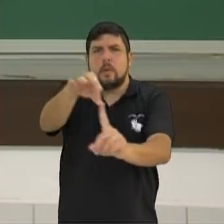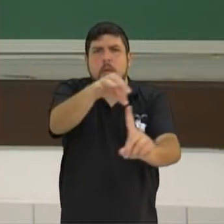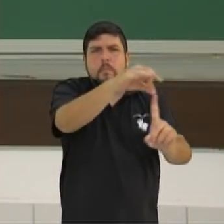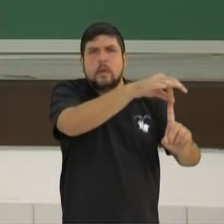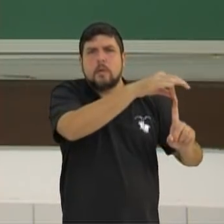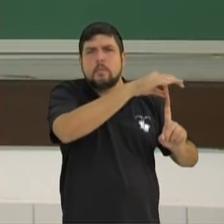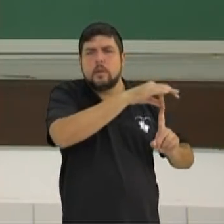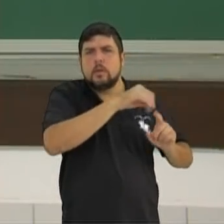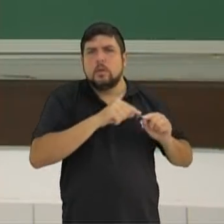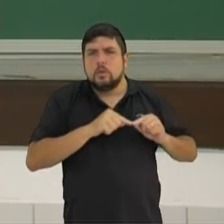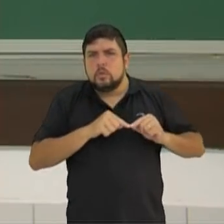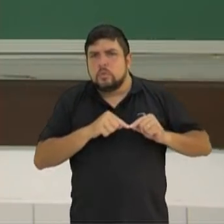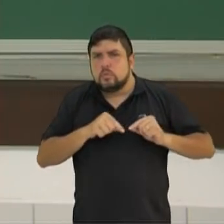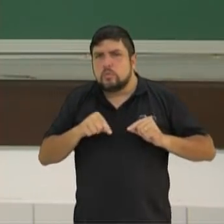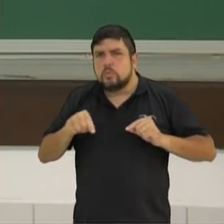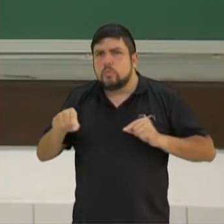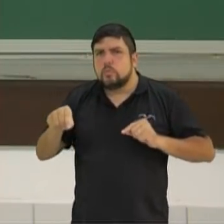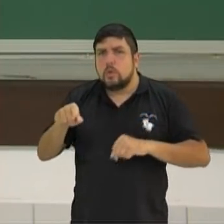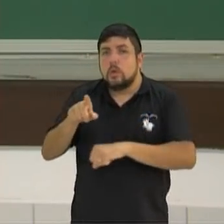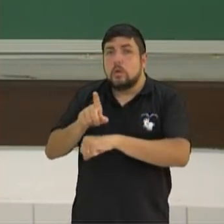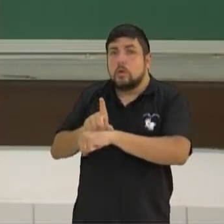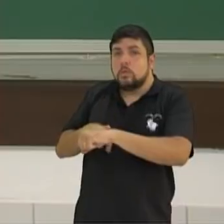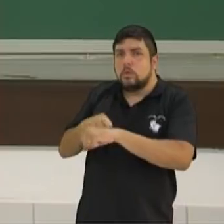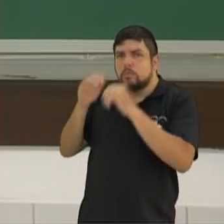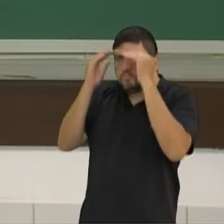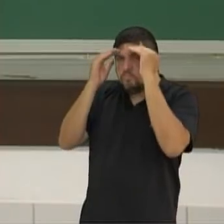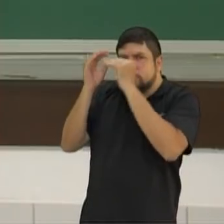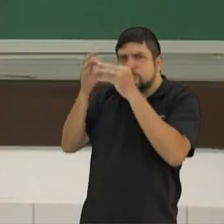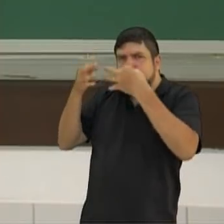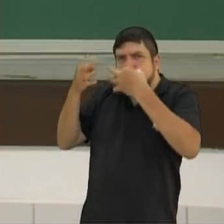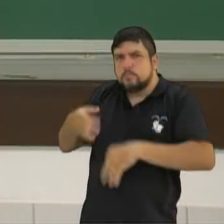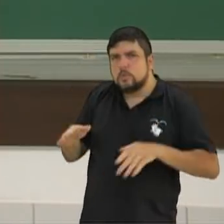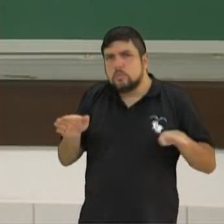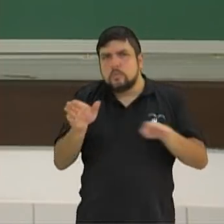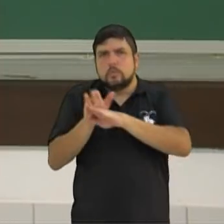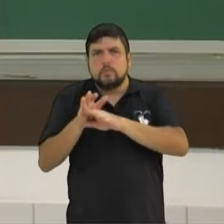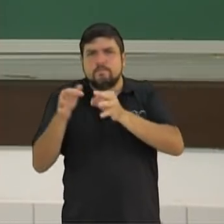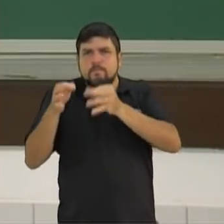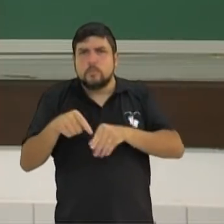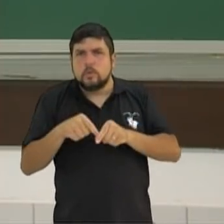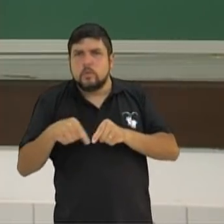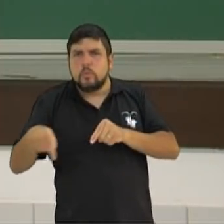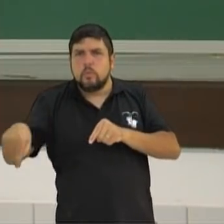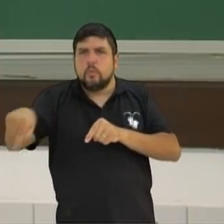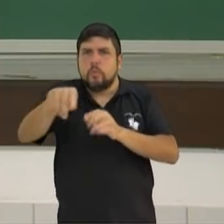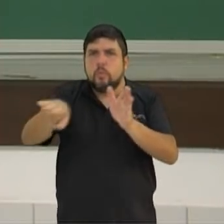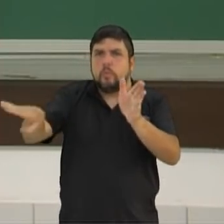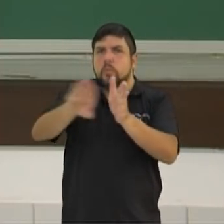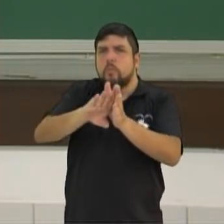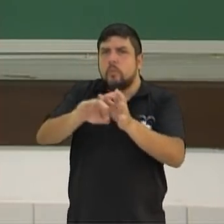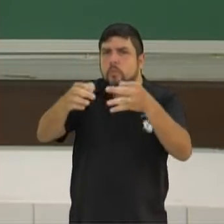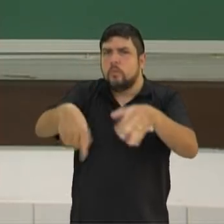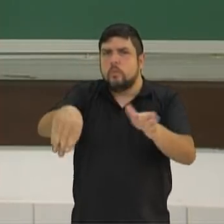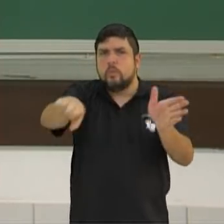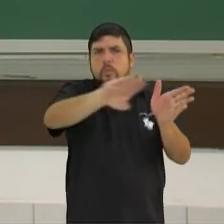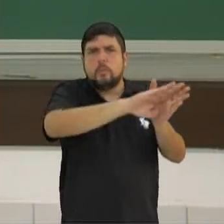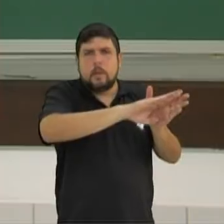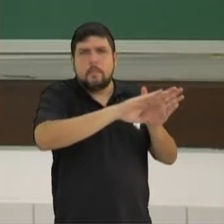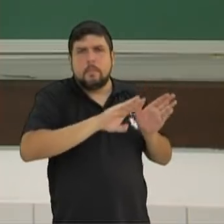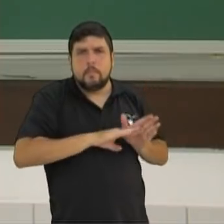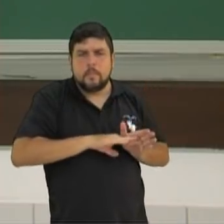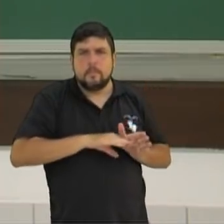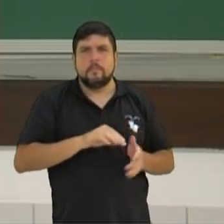tempo determinado pela prova, certo? Pela organização da prova. Então, esse é o enduro, ok?